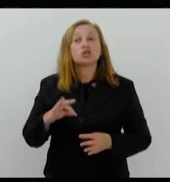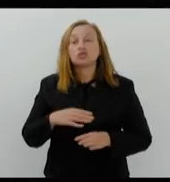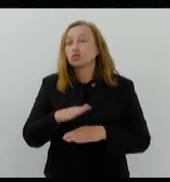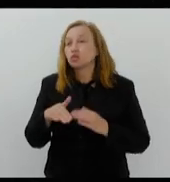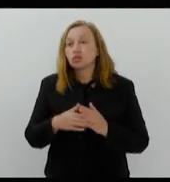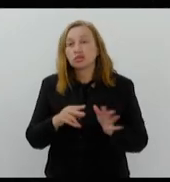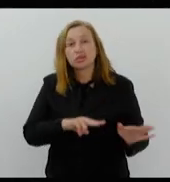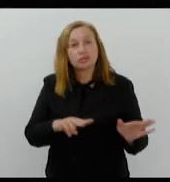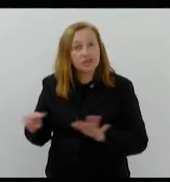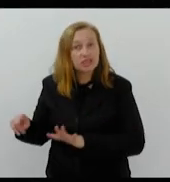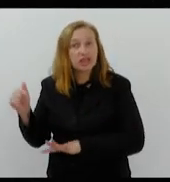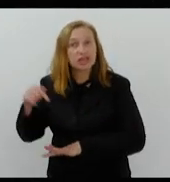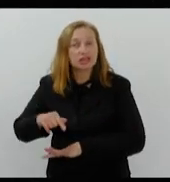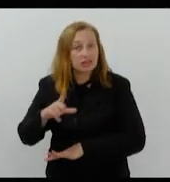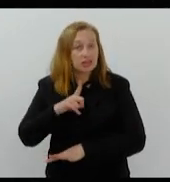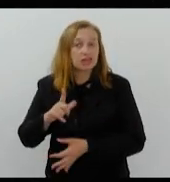semana.